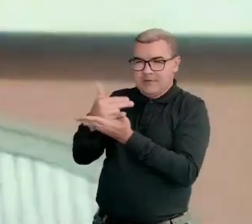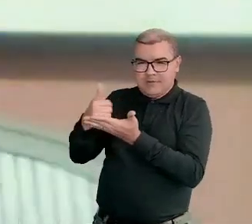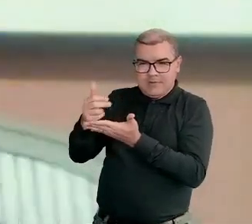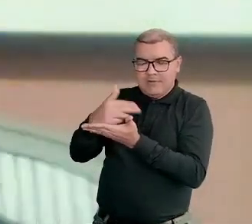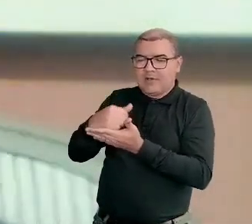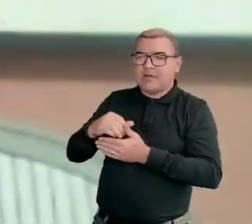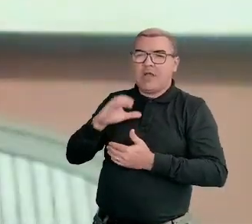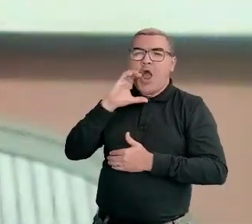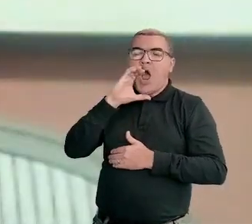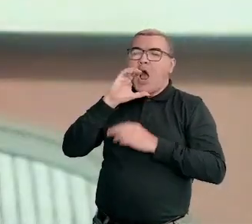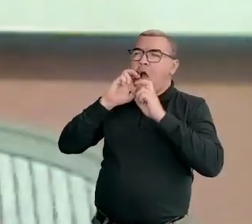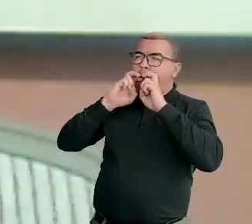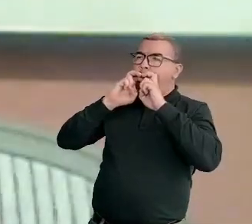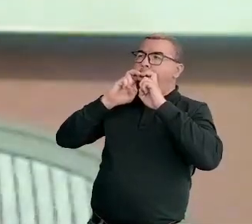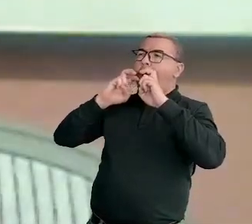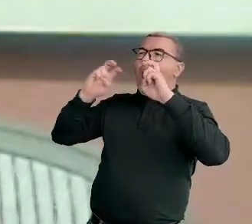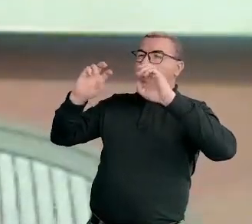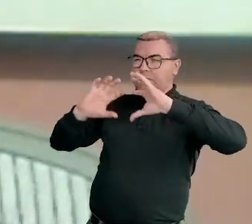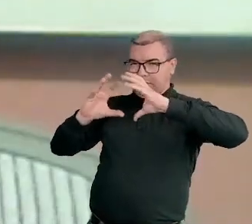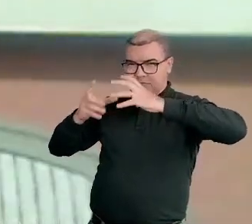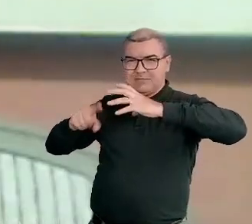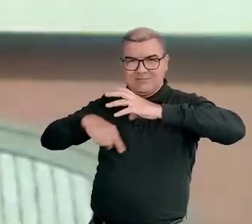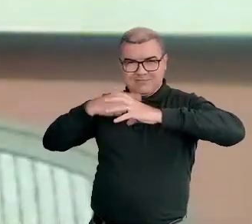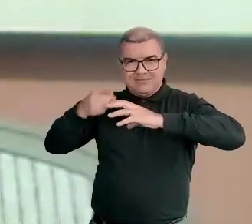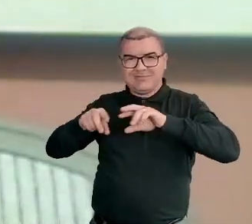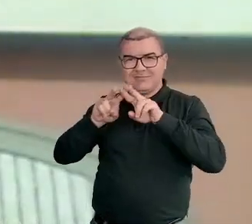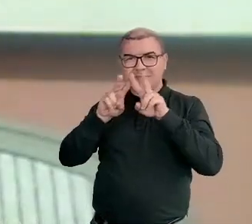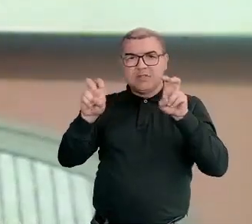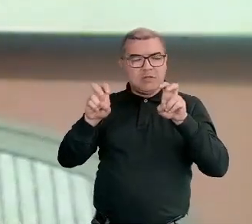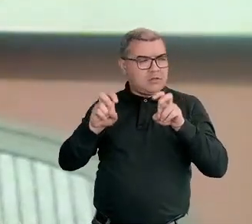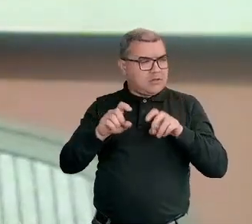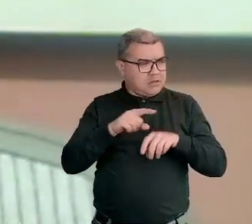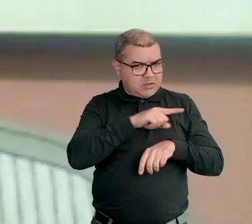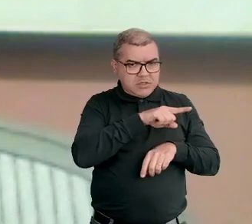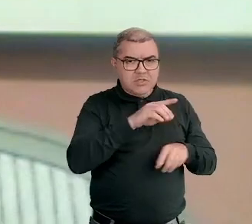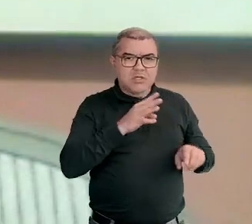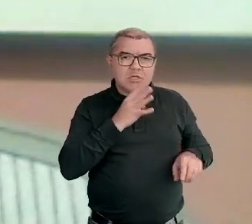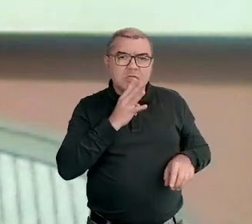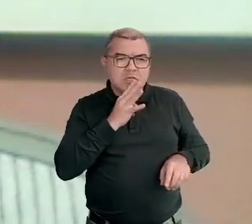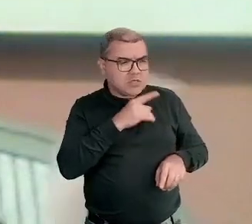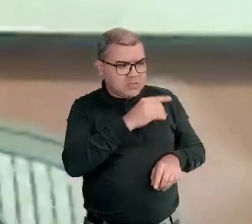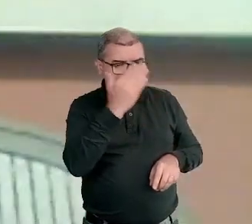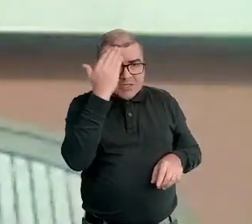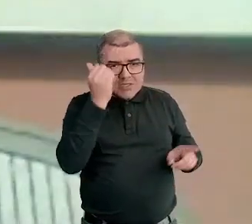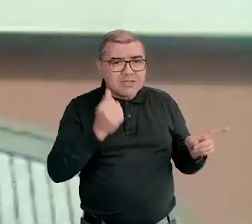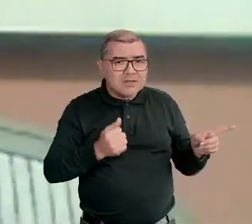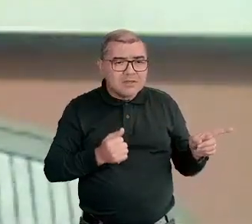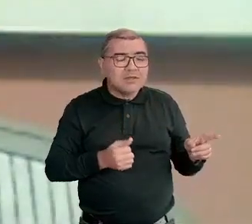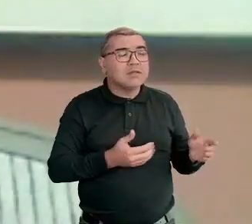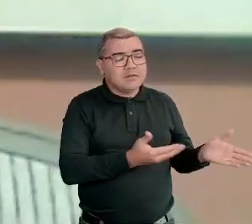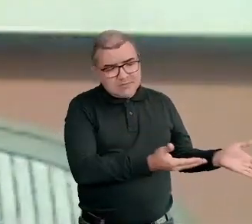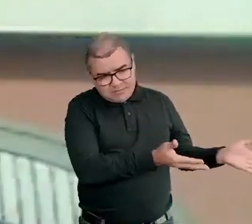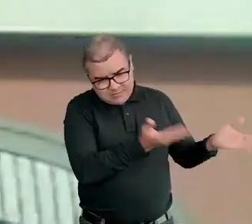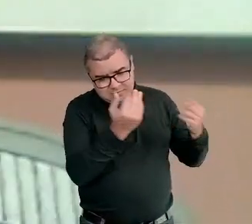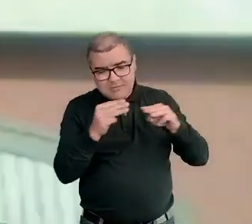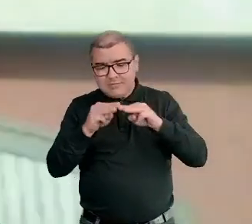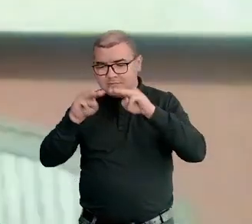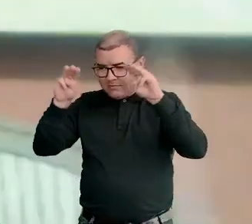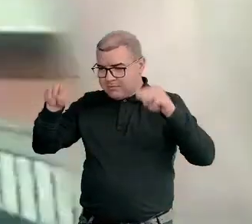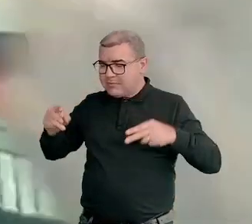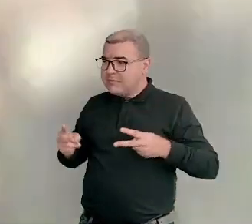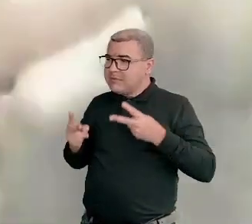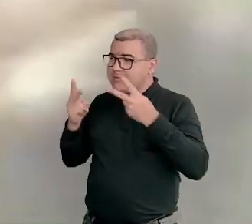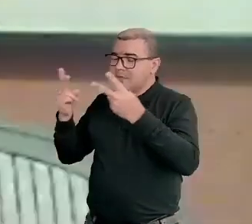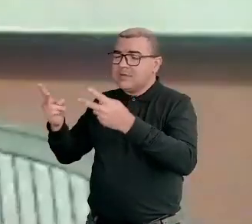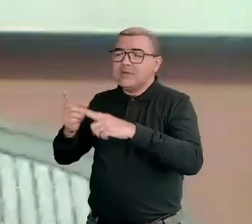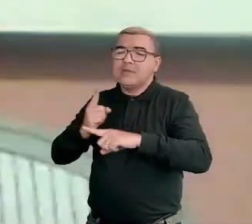famoso, todo mundo conhece, né? O Grito do Munch. As pessoas sabem o que é O Grito do Munch? Não. Então, é bom poder explicar. Olha, O